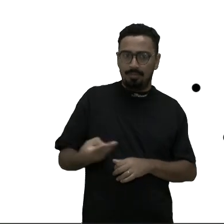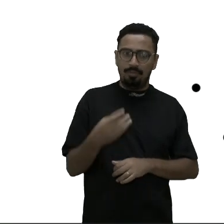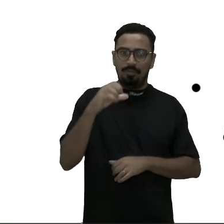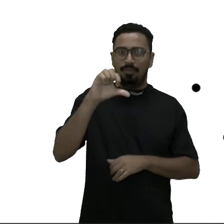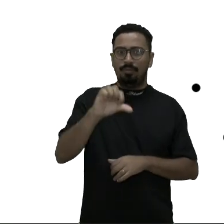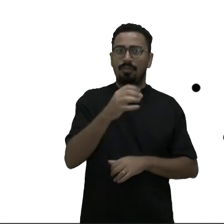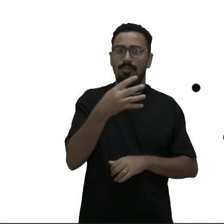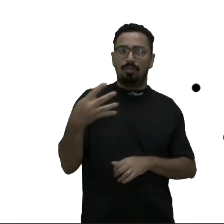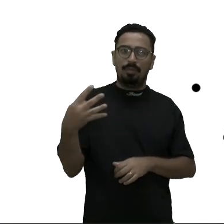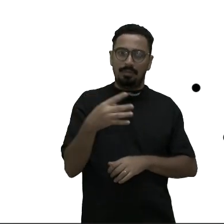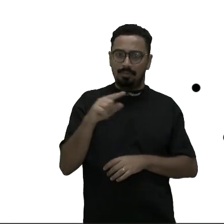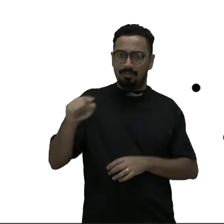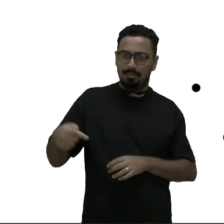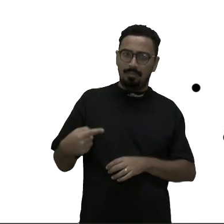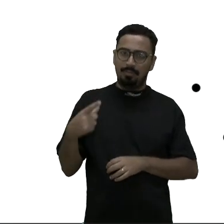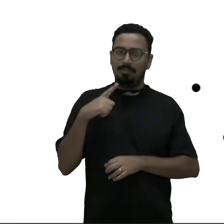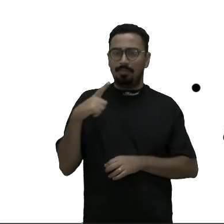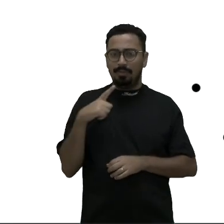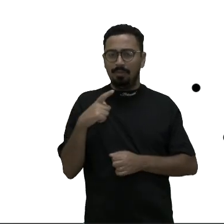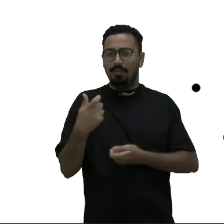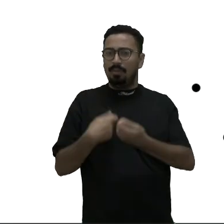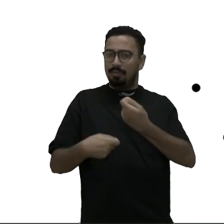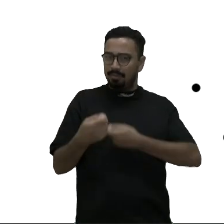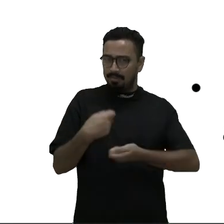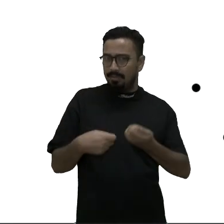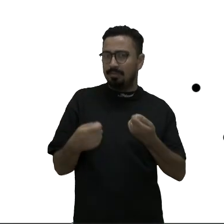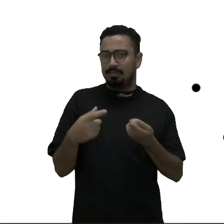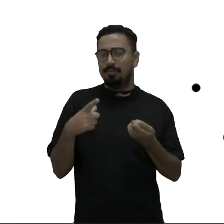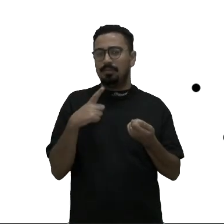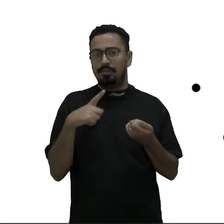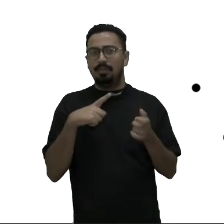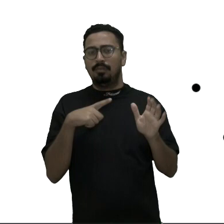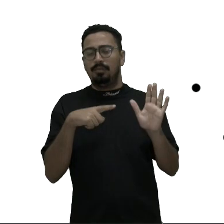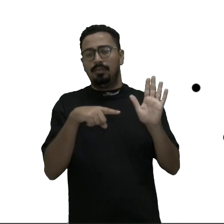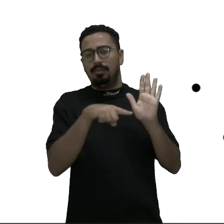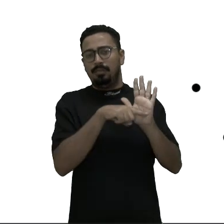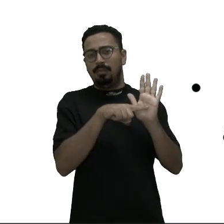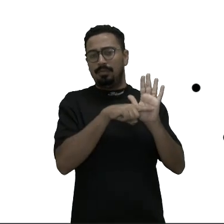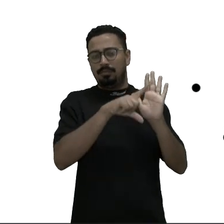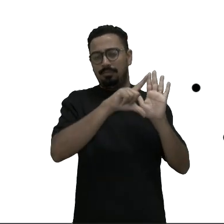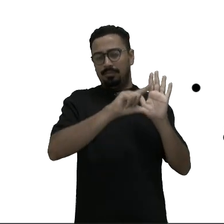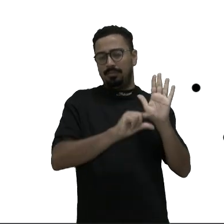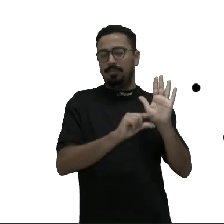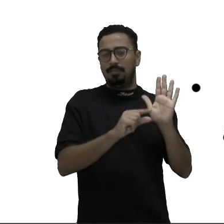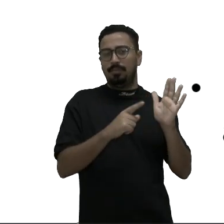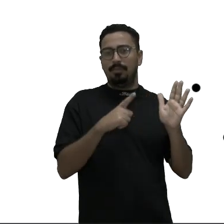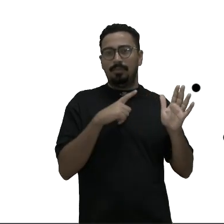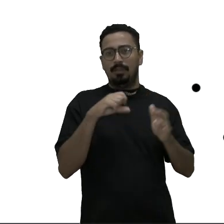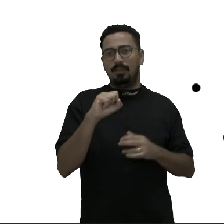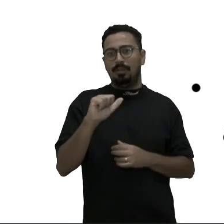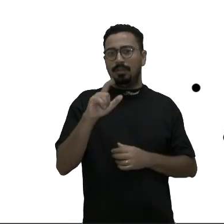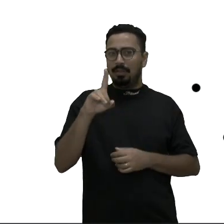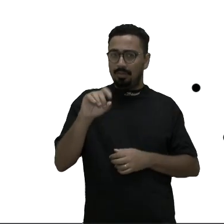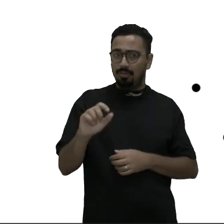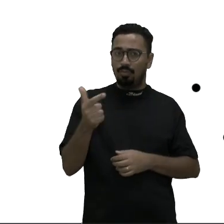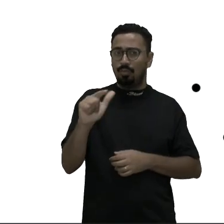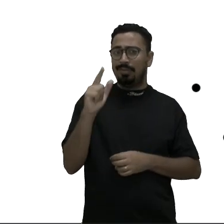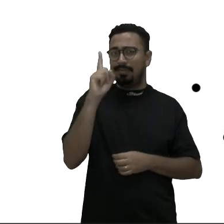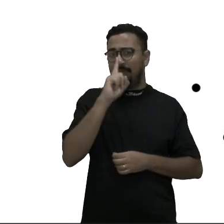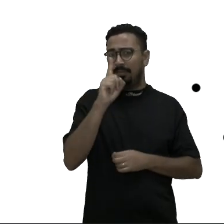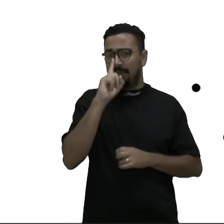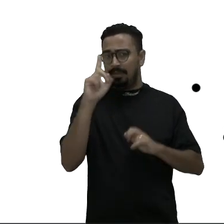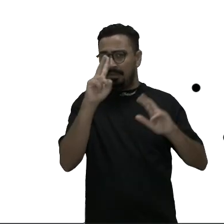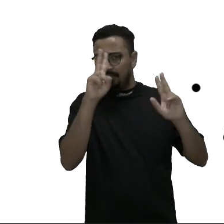77.944.000, numa retratação de 36%. Não se verificou qualquer falha em relação também